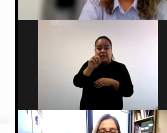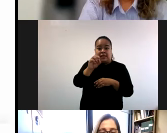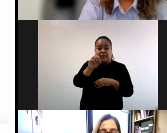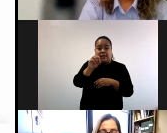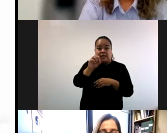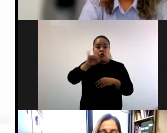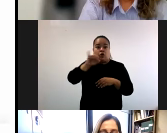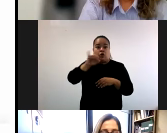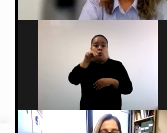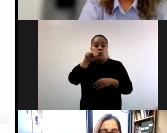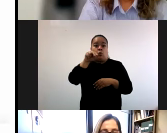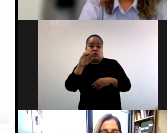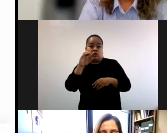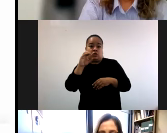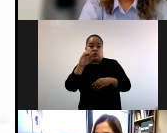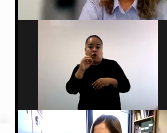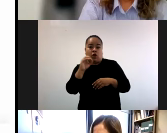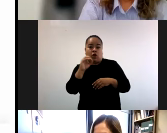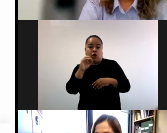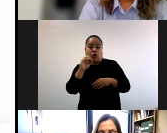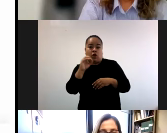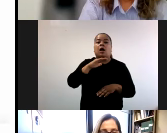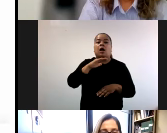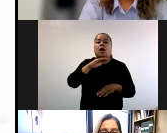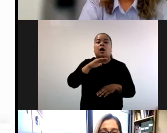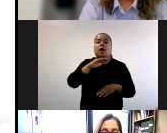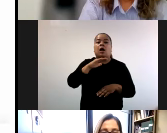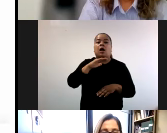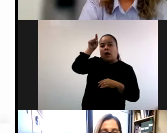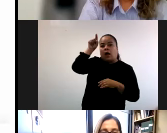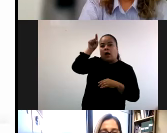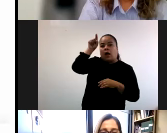Itália praticamente se duplicaram.